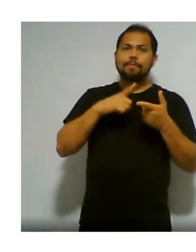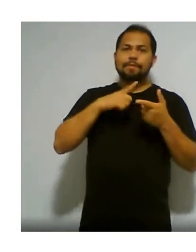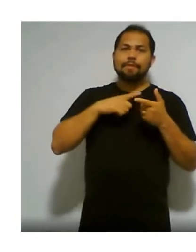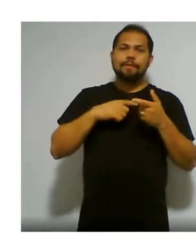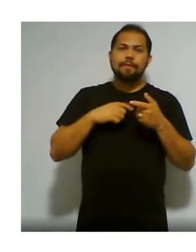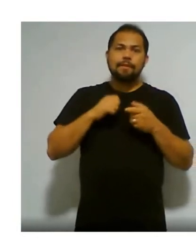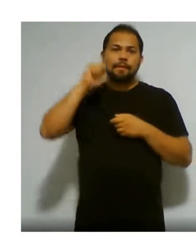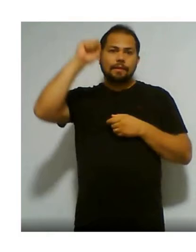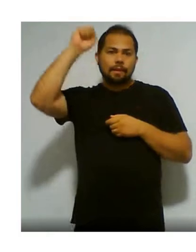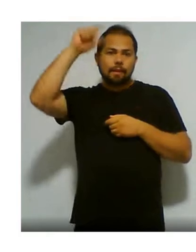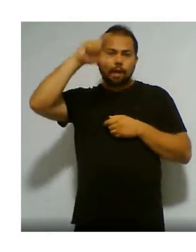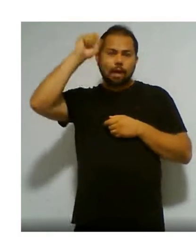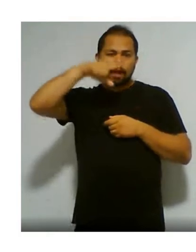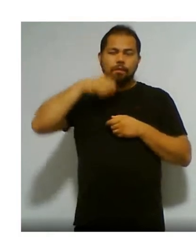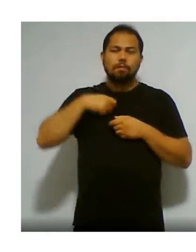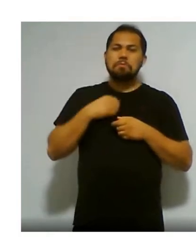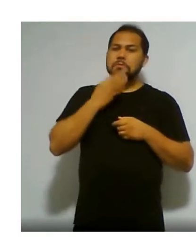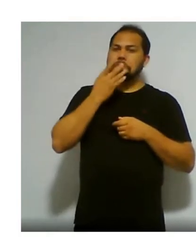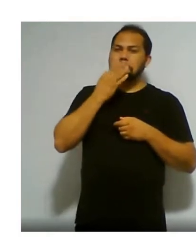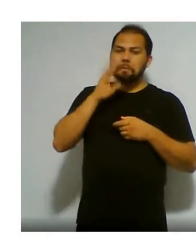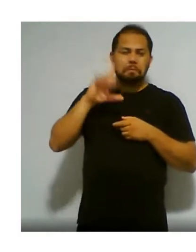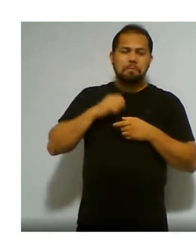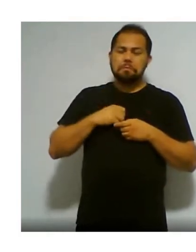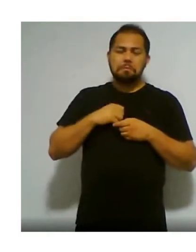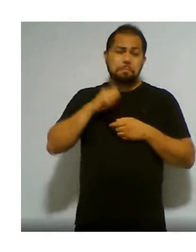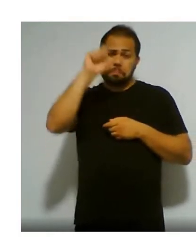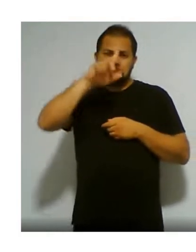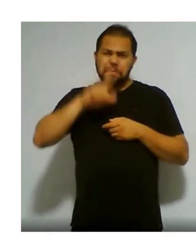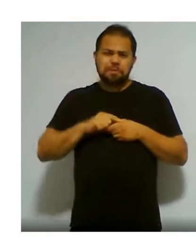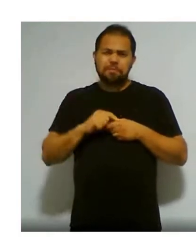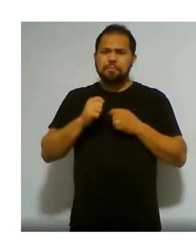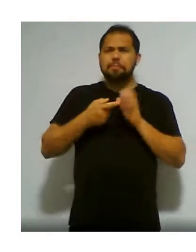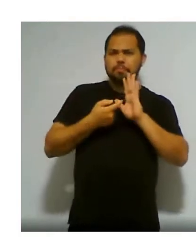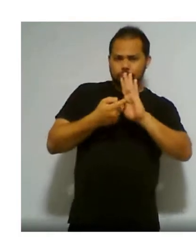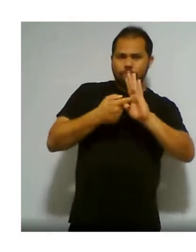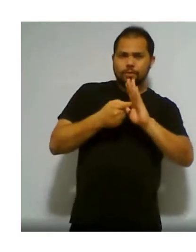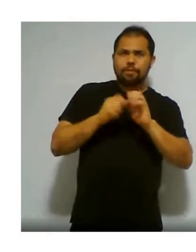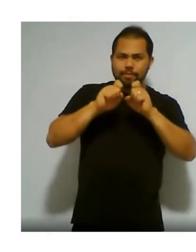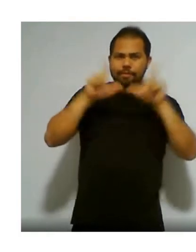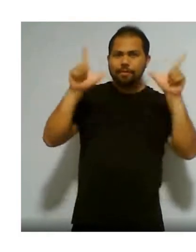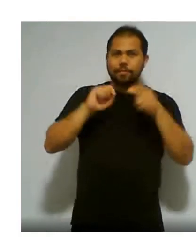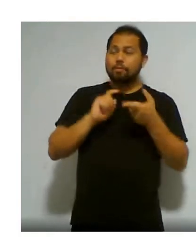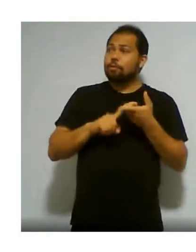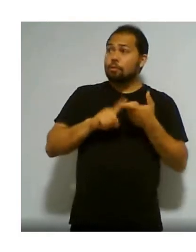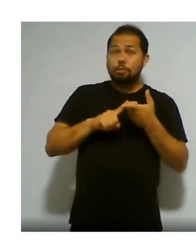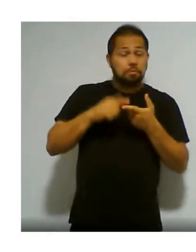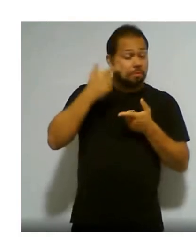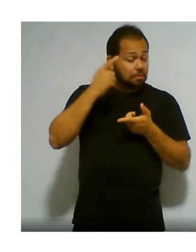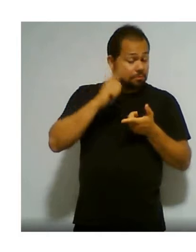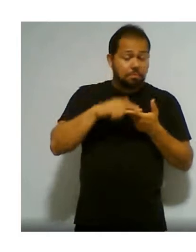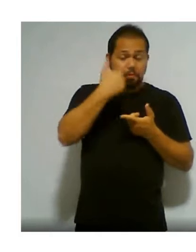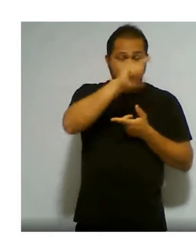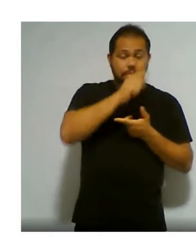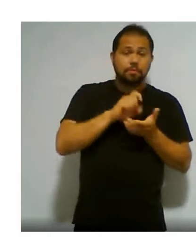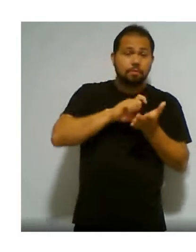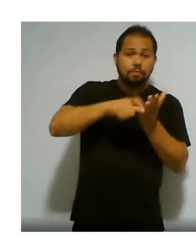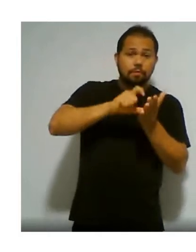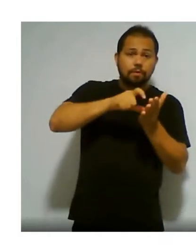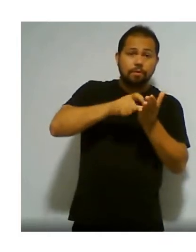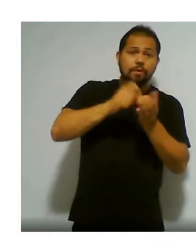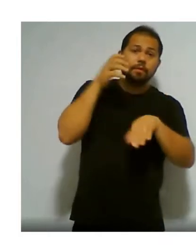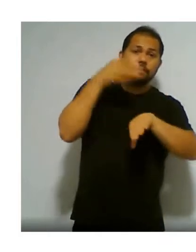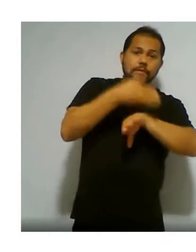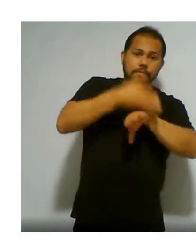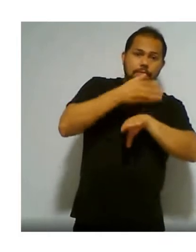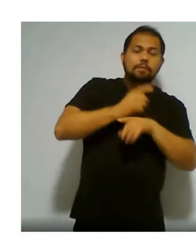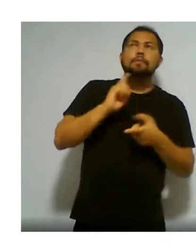LED de outra cor para indicar que o processador está trabalhando naquela hora, ou que o HD está sendo acessado naquela hora, salvando ou abrindo algum arquivo.